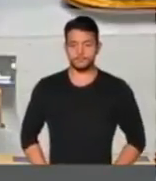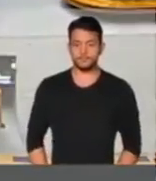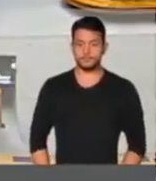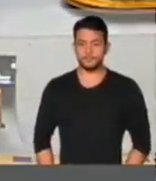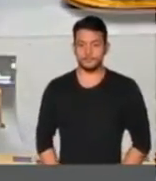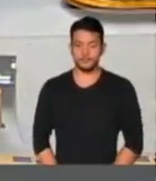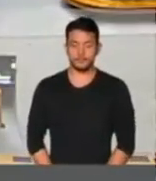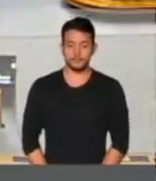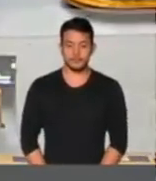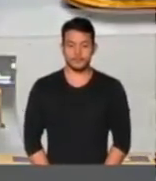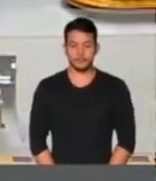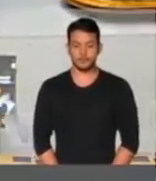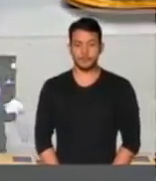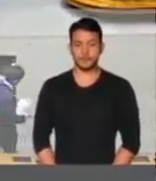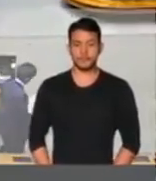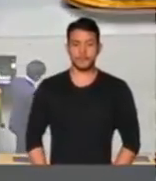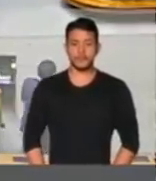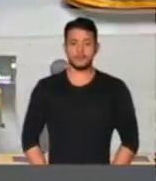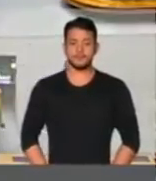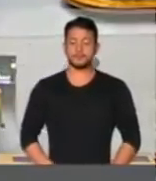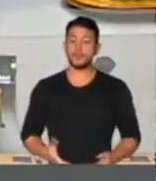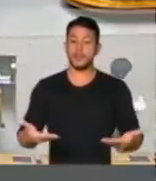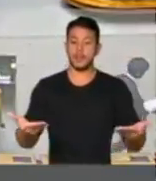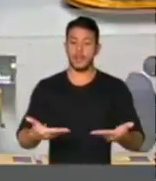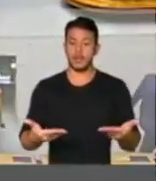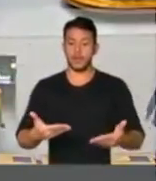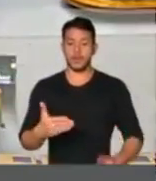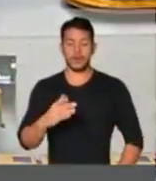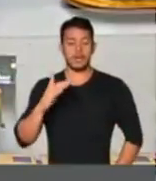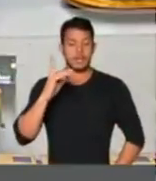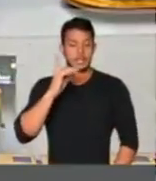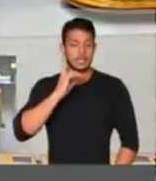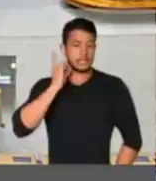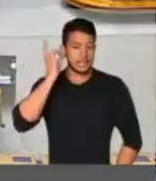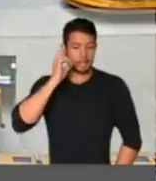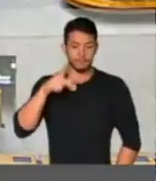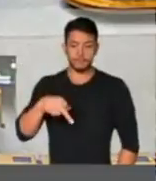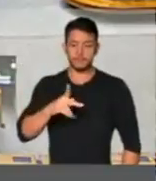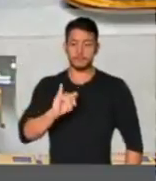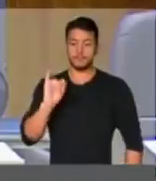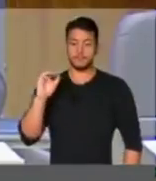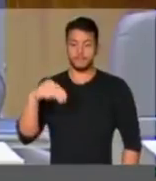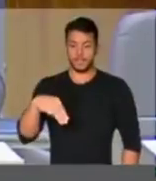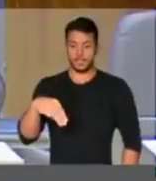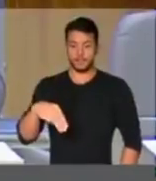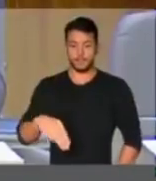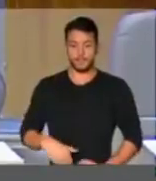Voltamos ao pequeno expediente, deputado Kim Kataguiri, do DEM de São Paulo.